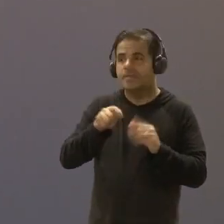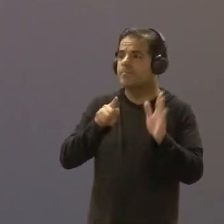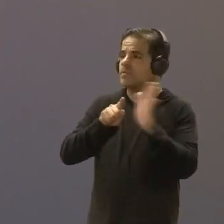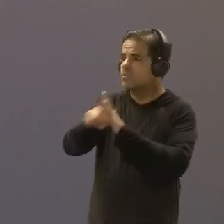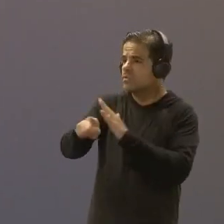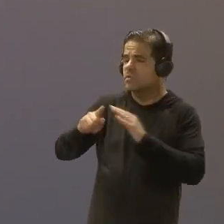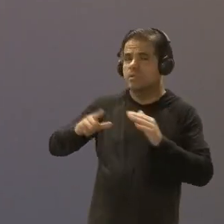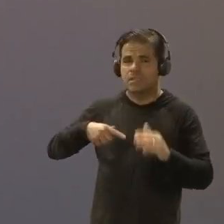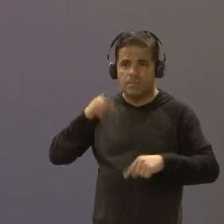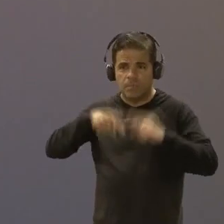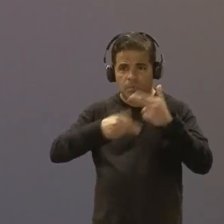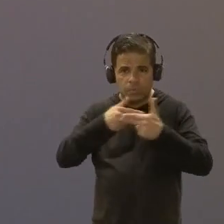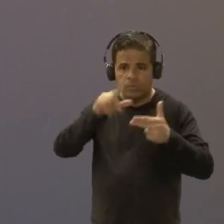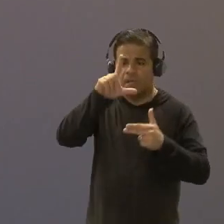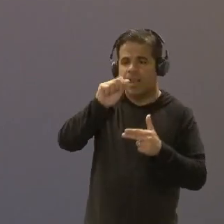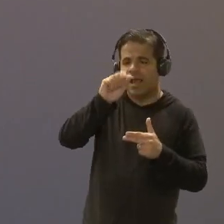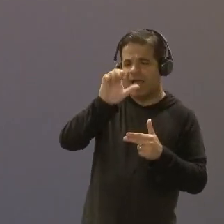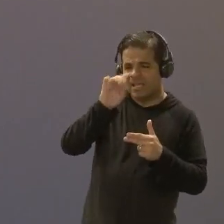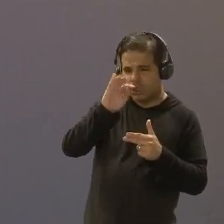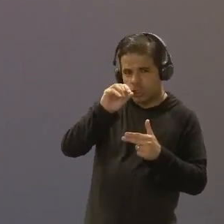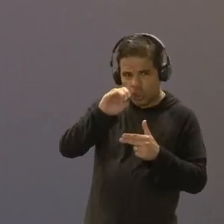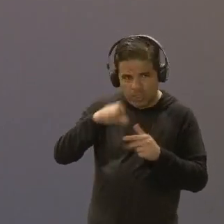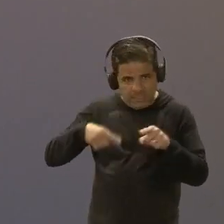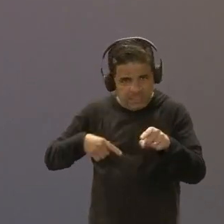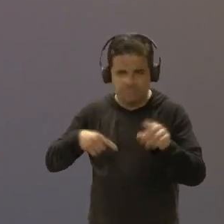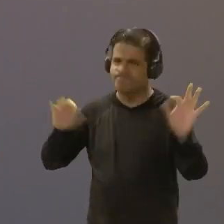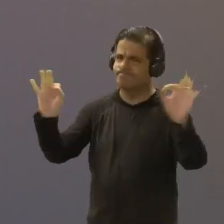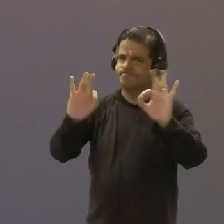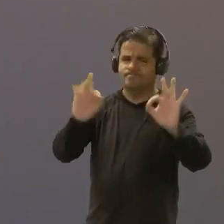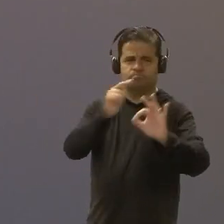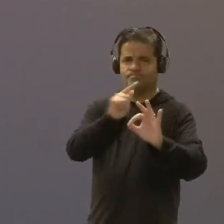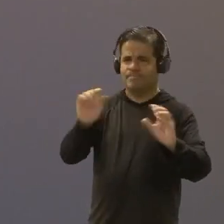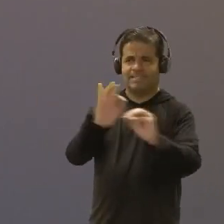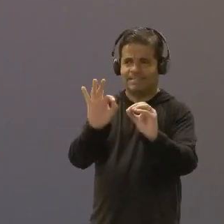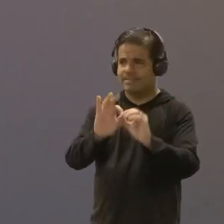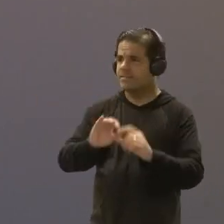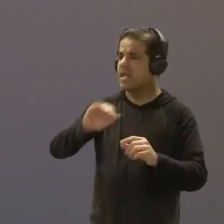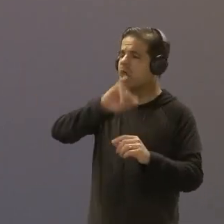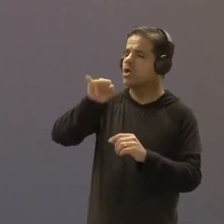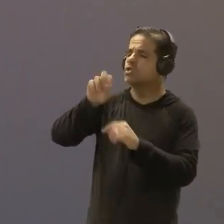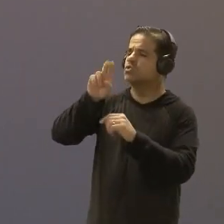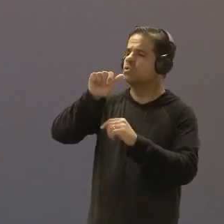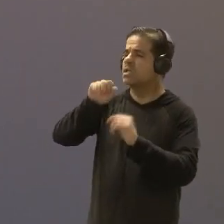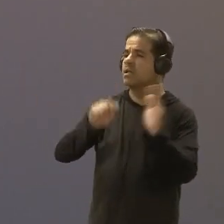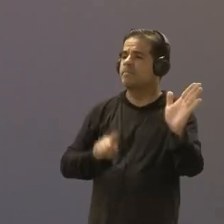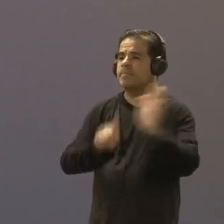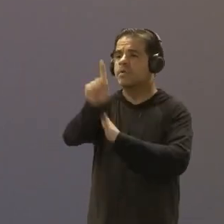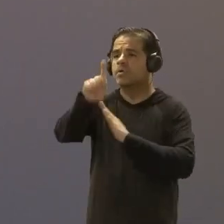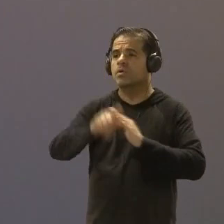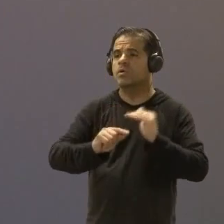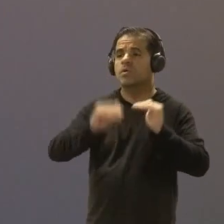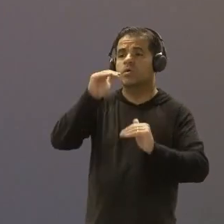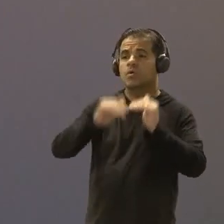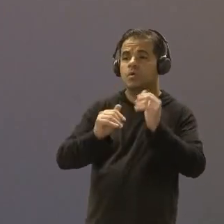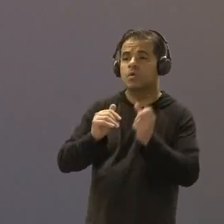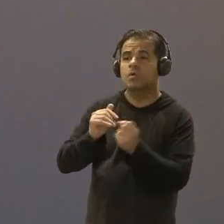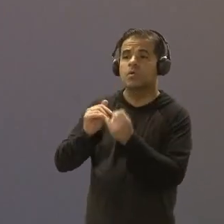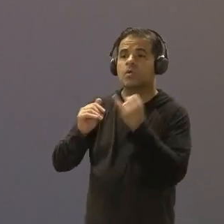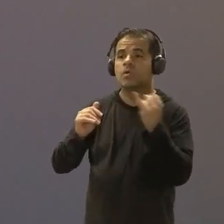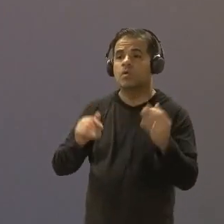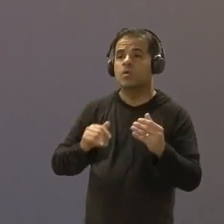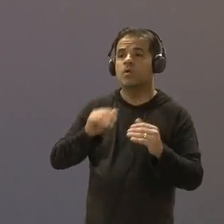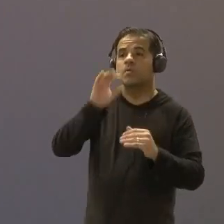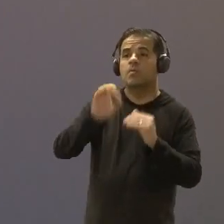produto tem lactose. Não tem lactose. A Juliana pergunta sobre a proporção, Juliana Gomes,